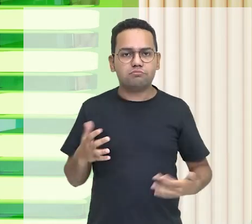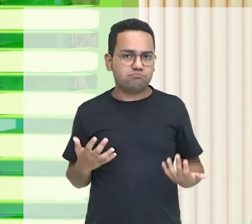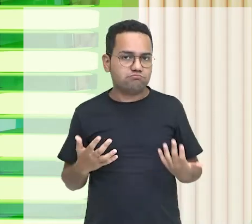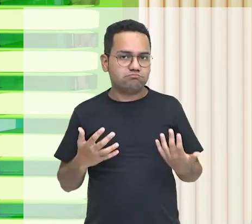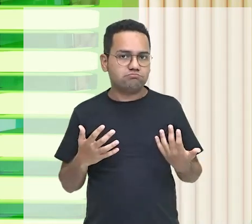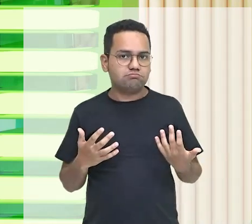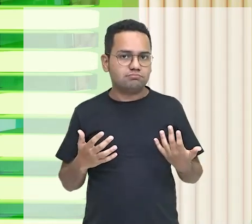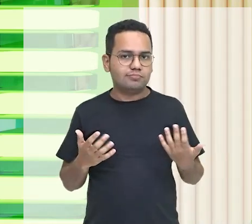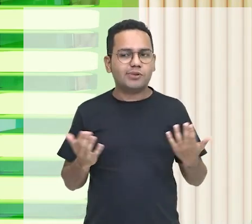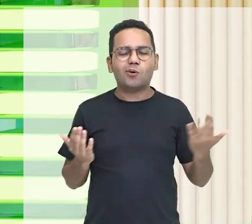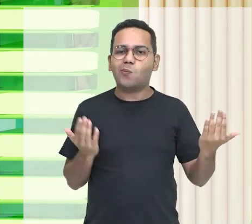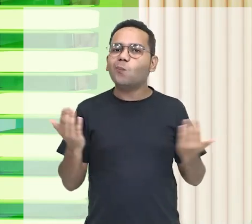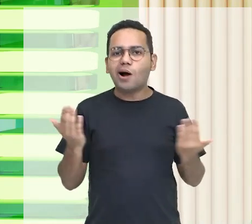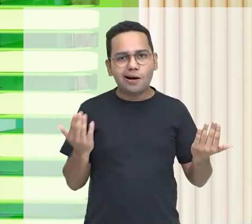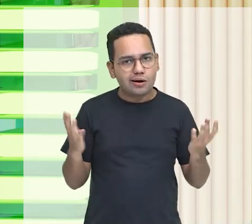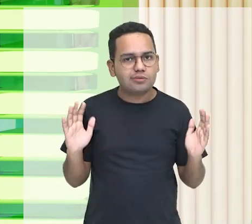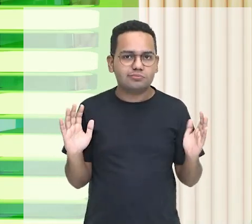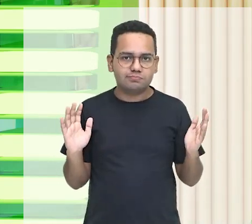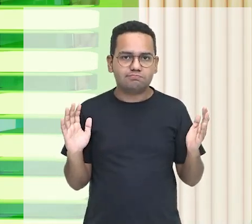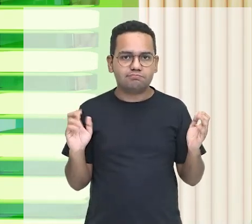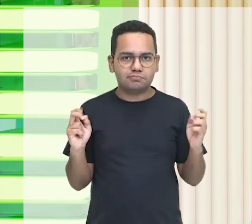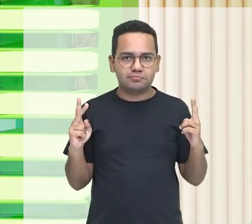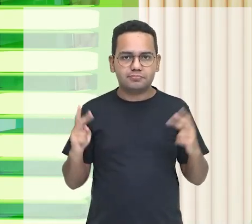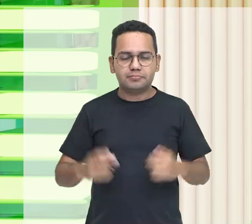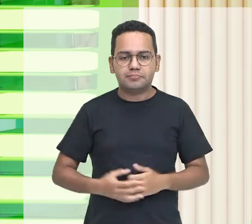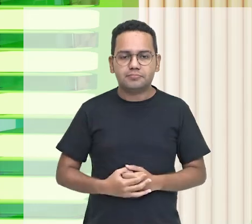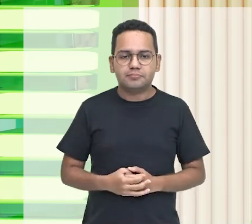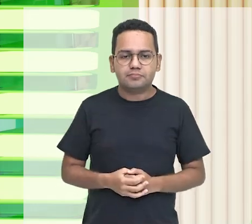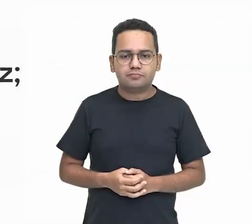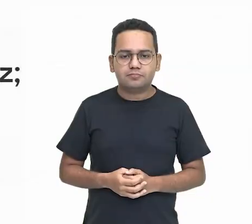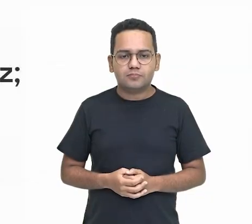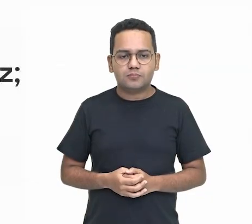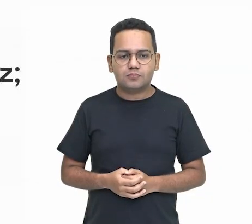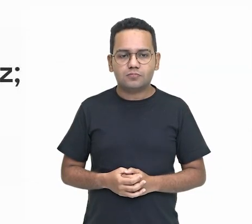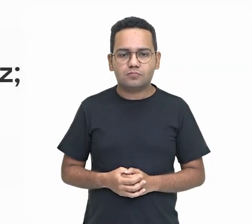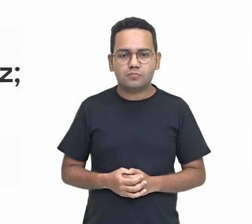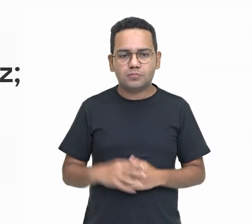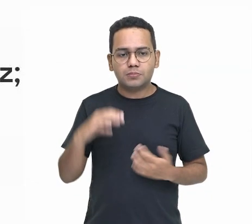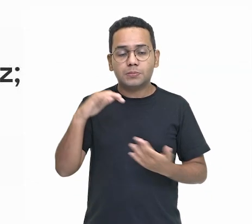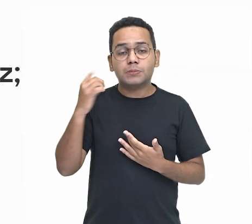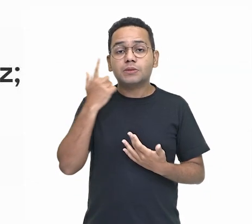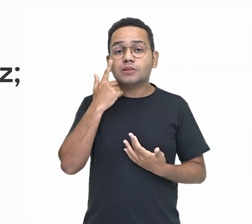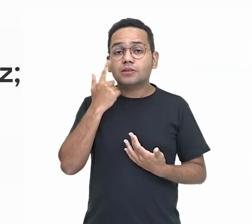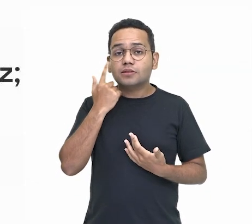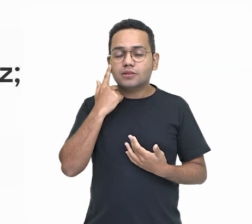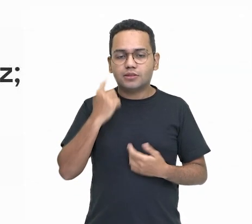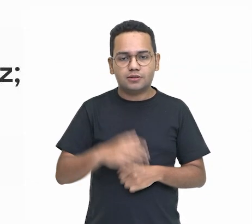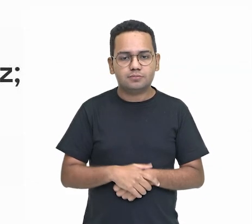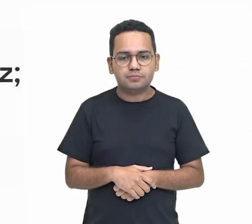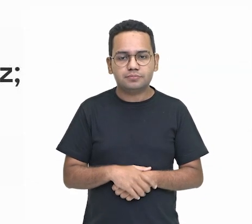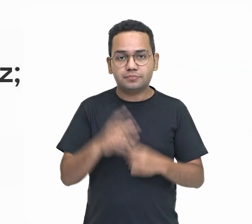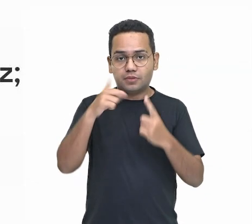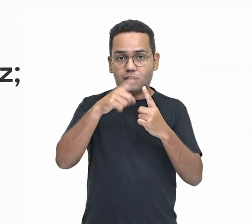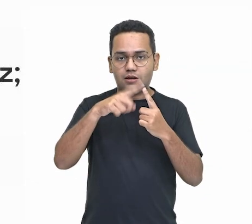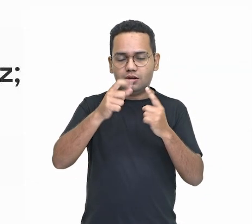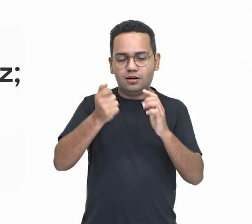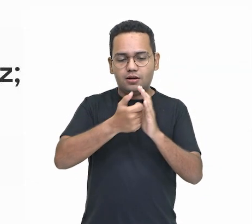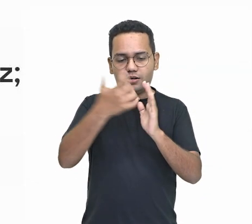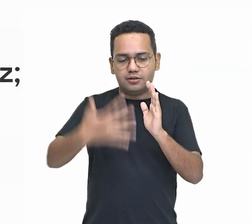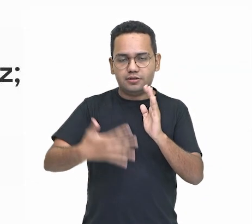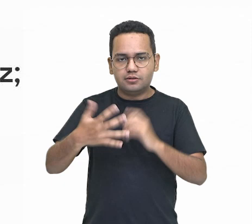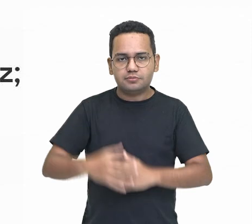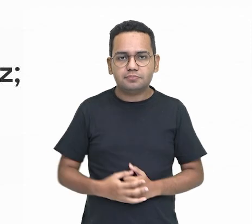conta, você percebe que ela é barata. Continuando, vejam aí comigo. Características da